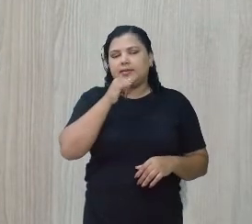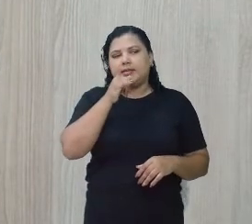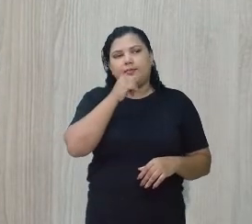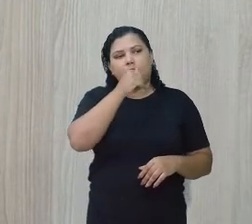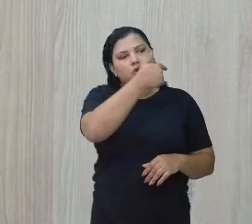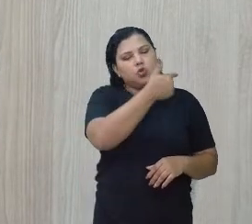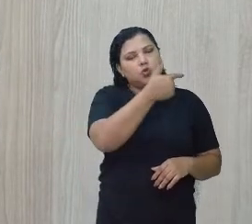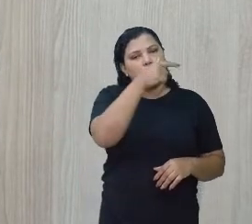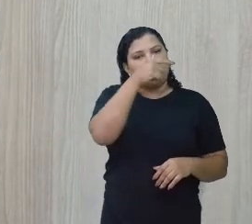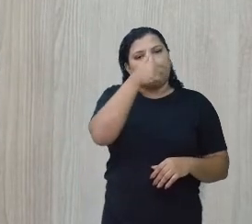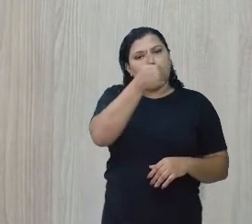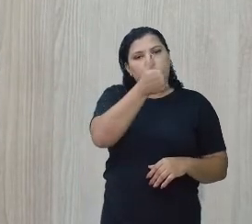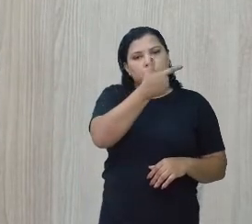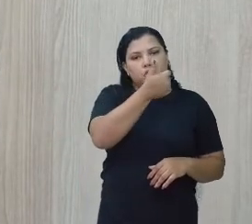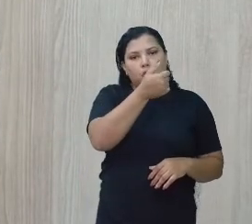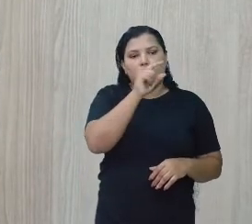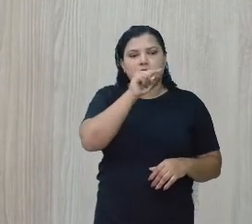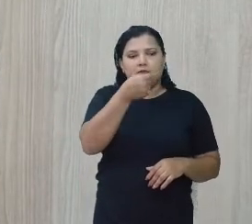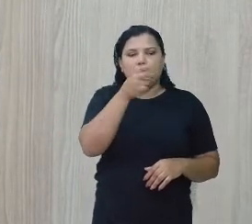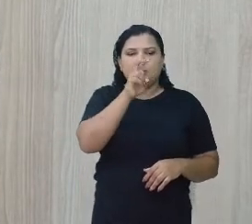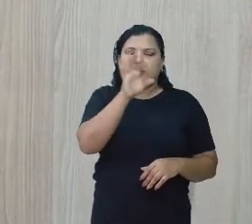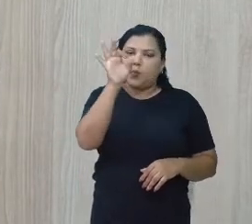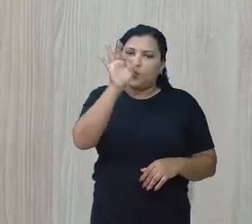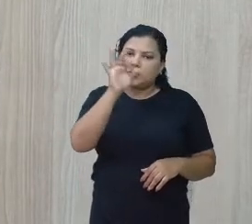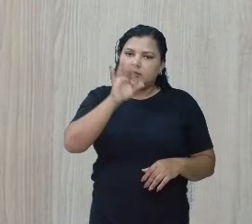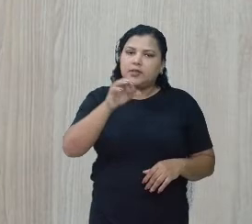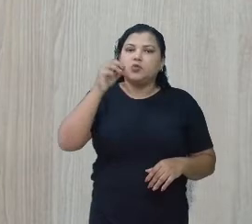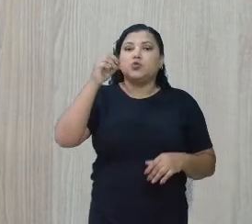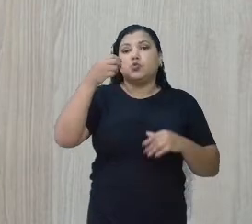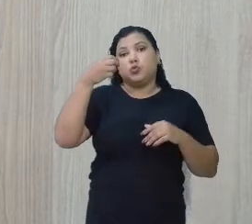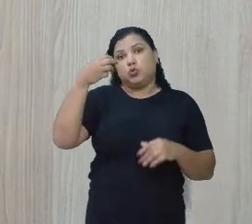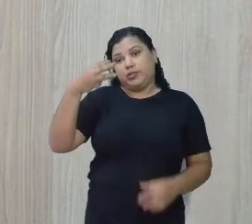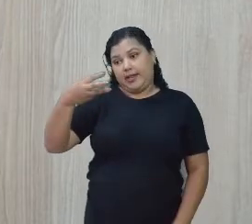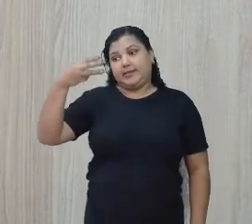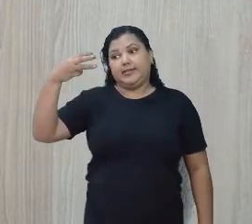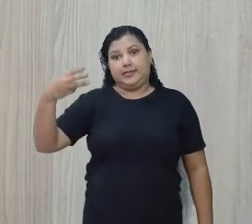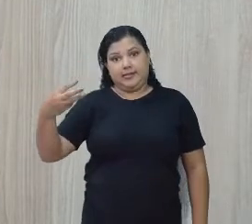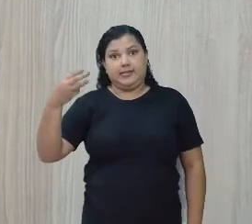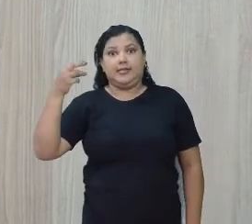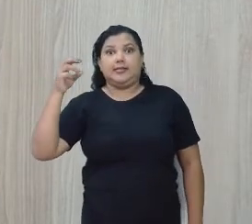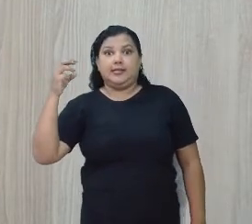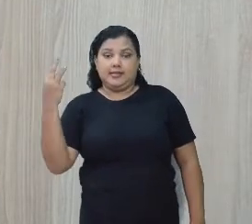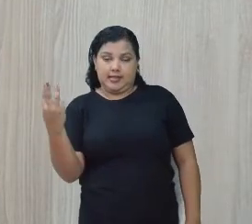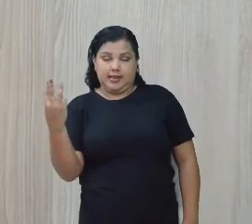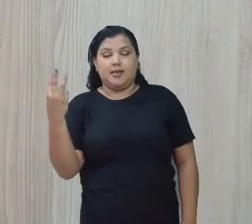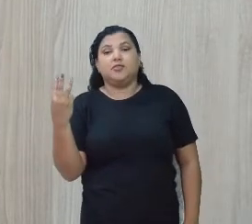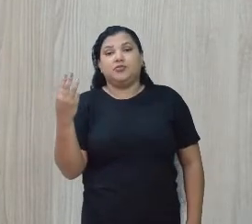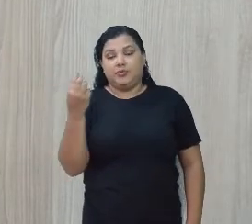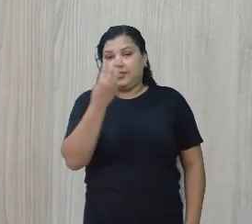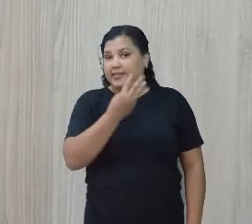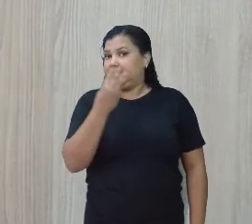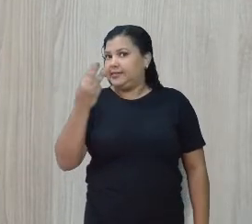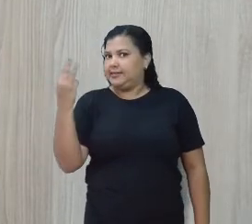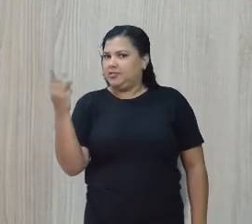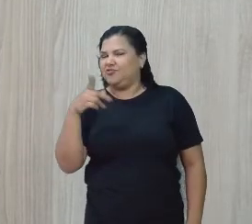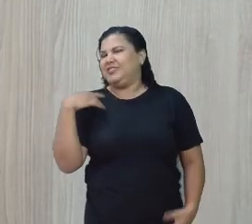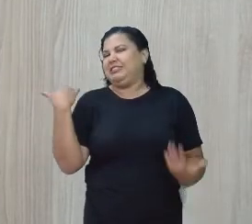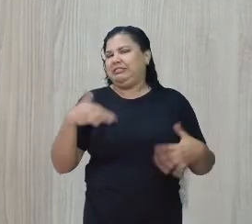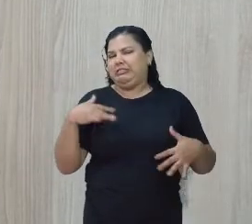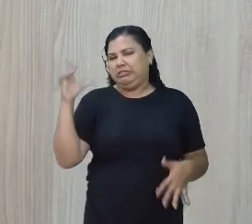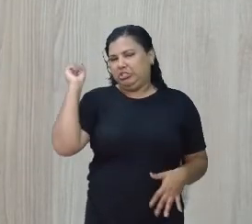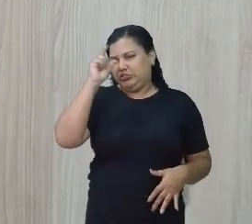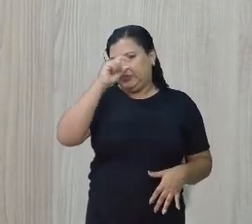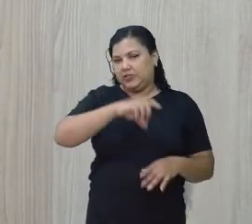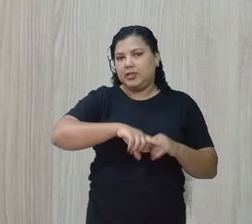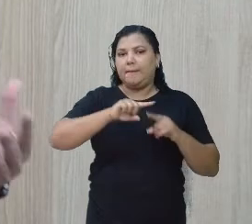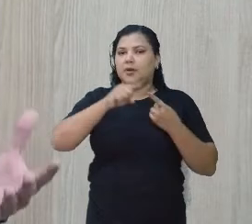12,5% de 333, né? Aí o cálculo já fica um pouco mais complexo, mas